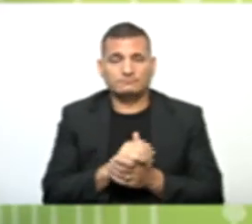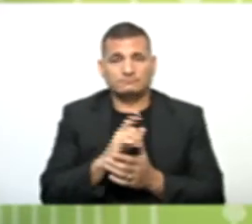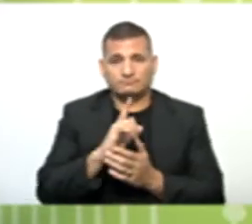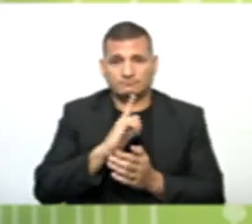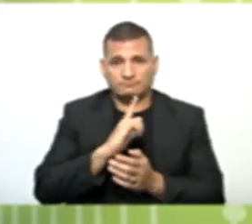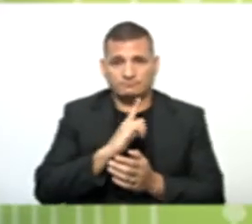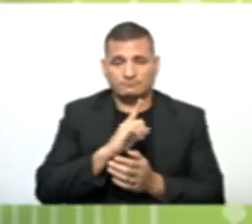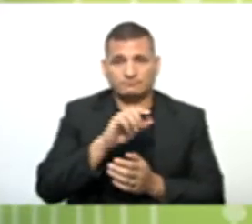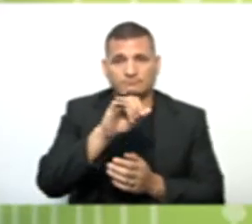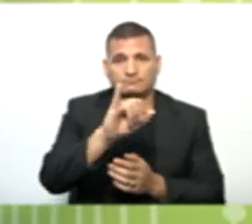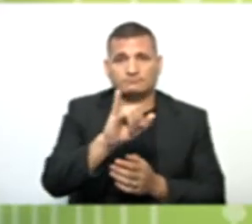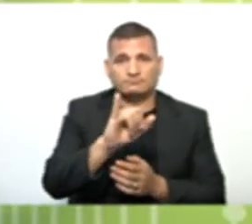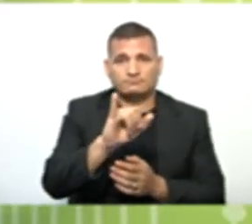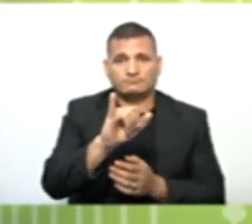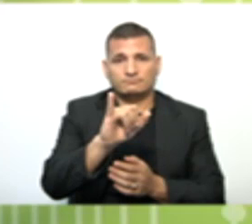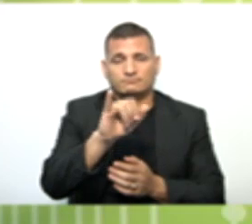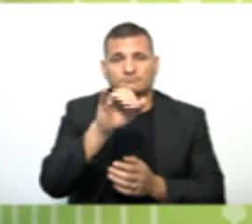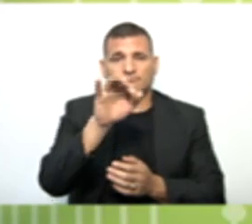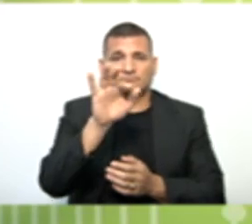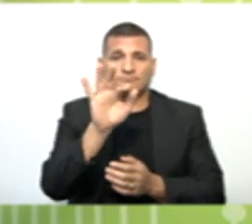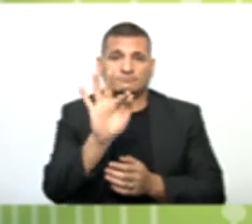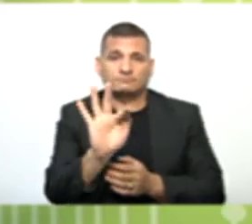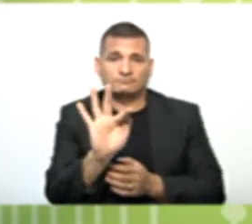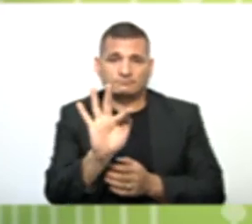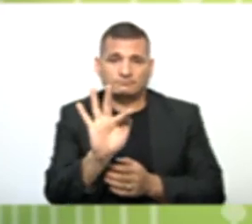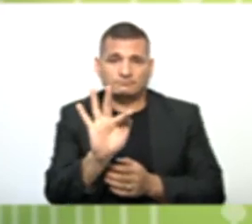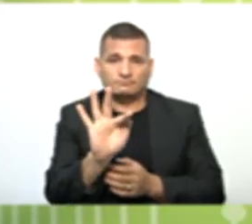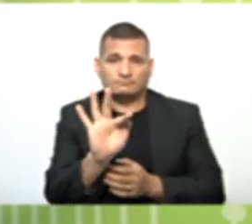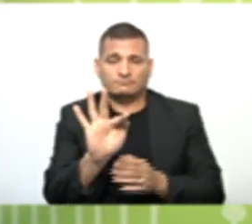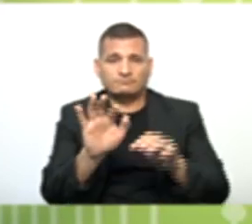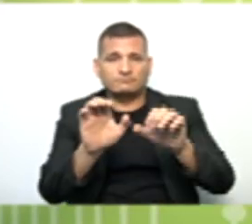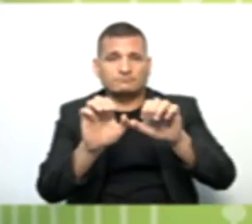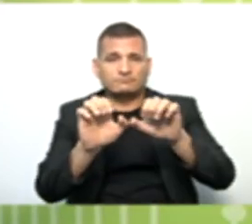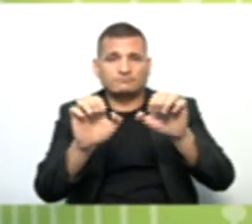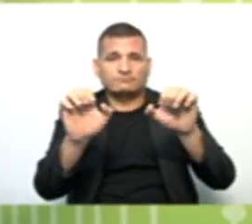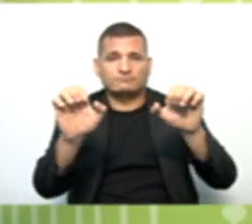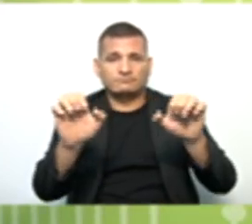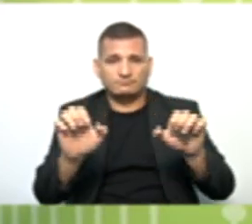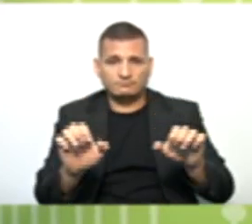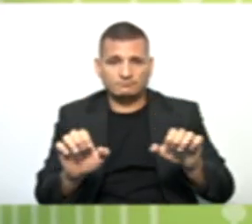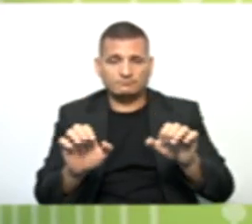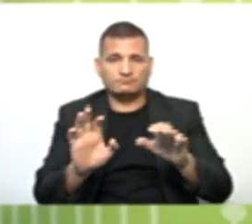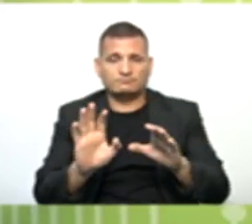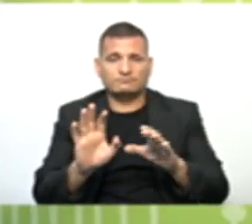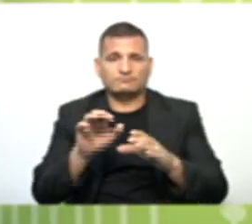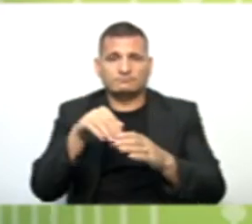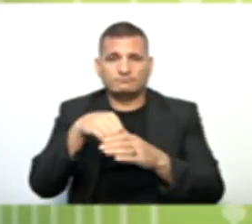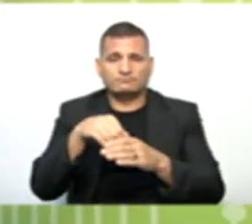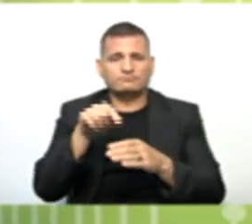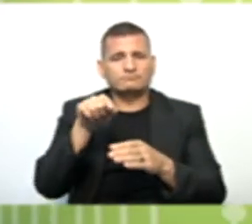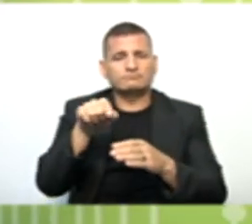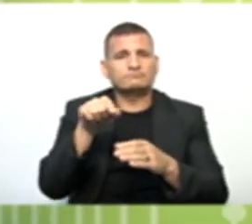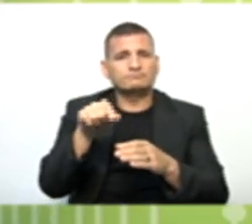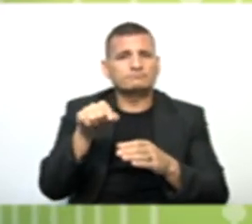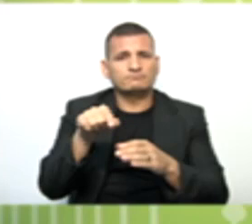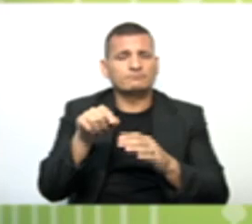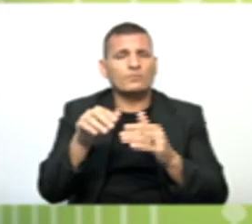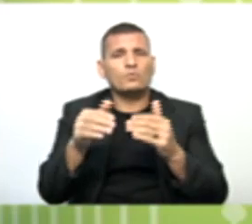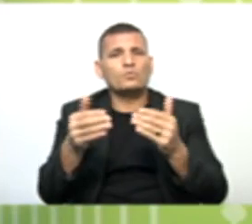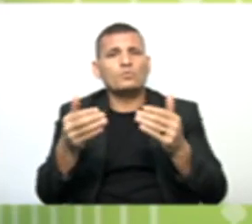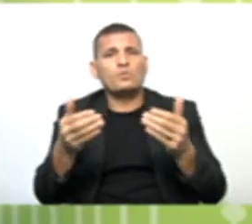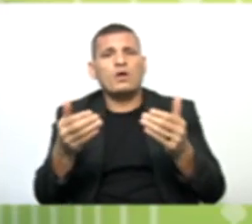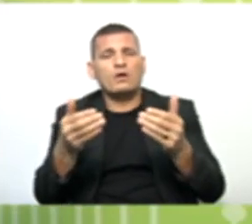de uma estrutura de controle de seleção, dizendo para a gente qual a condição que deve ser